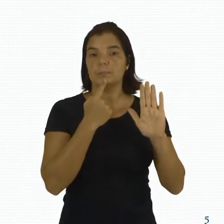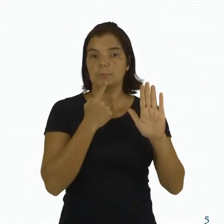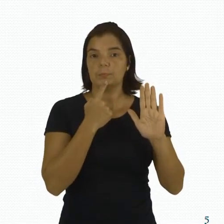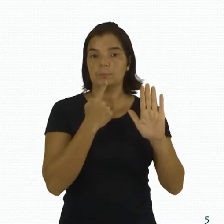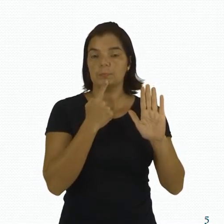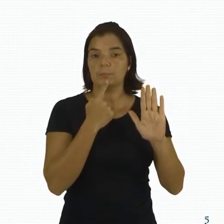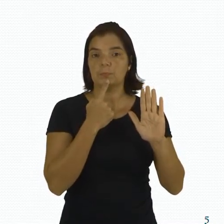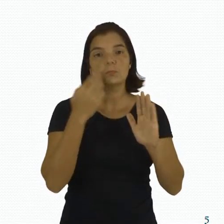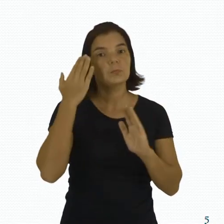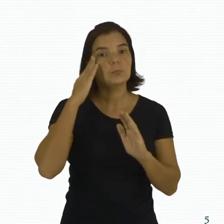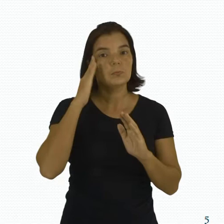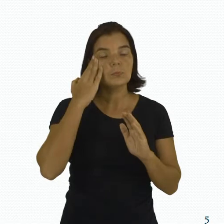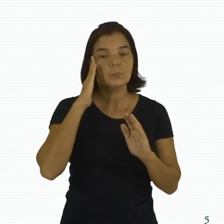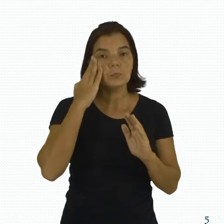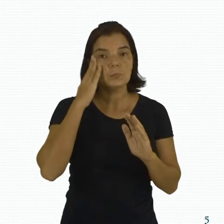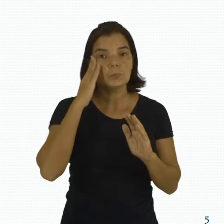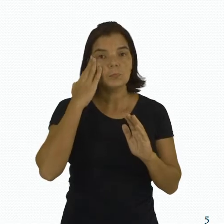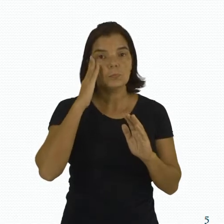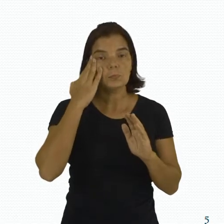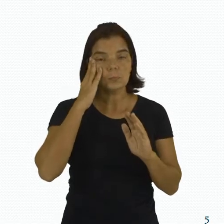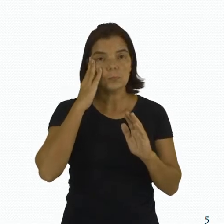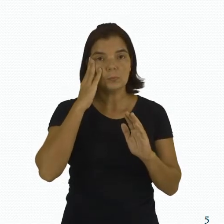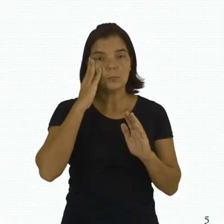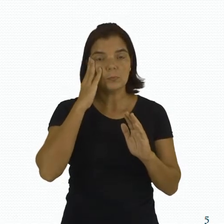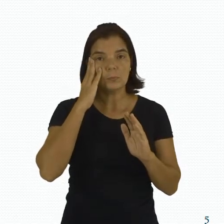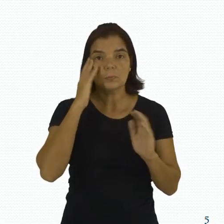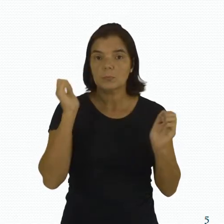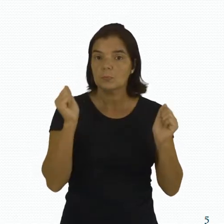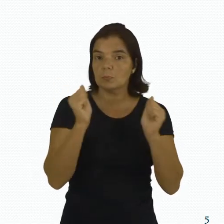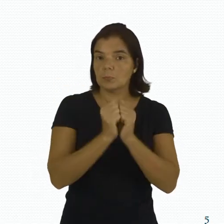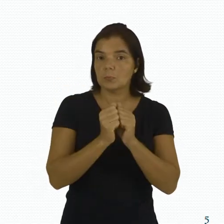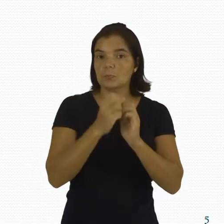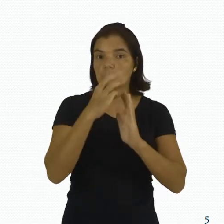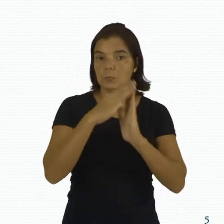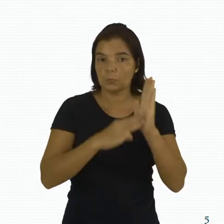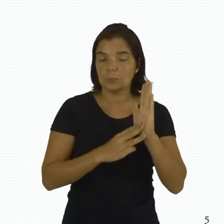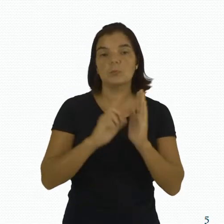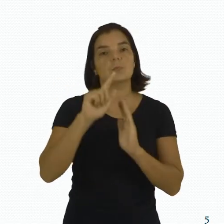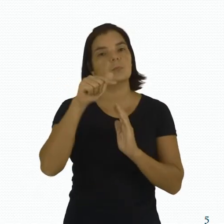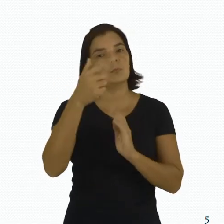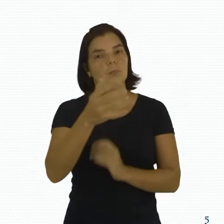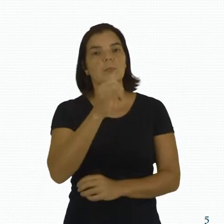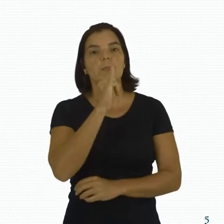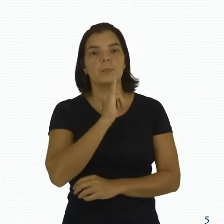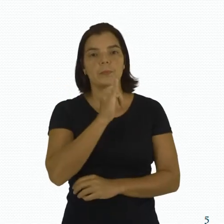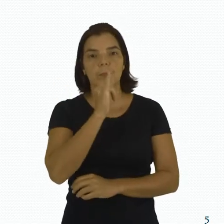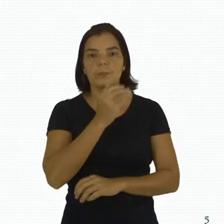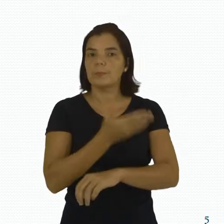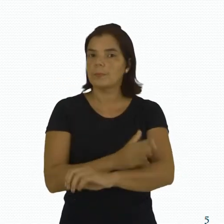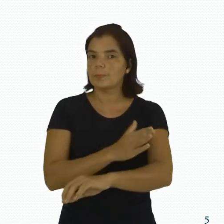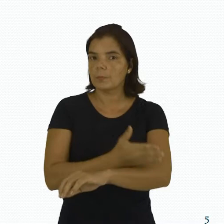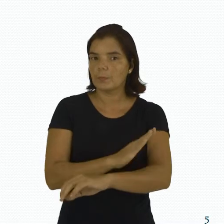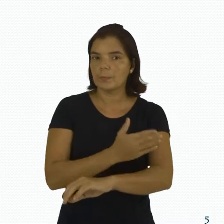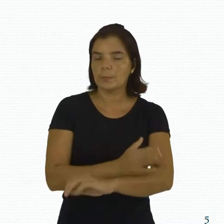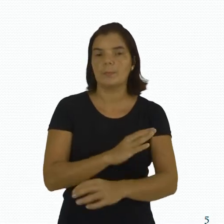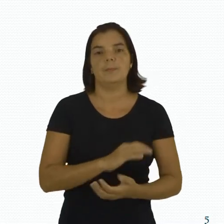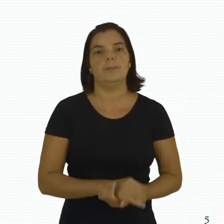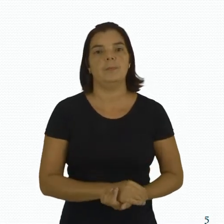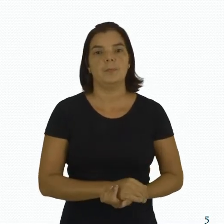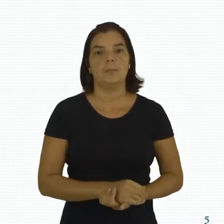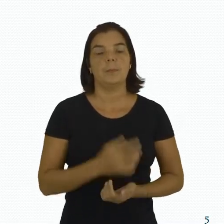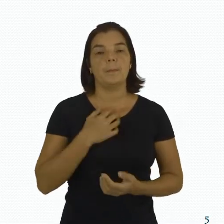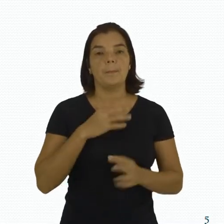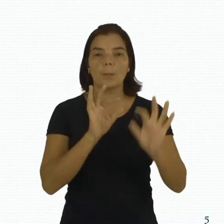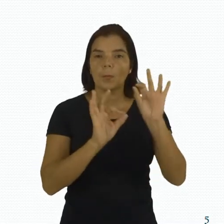eu quero que vocês compreendam bem aí as partes que compõem o método e depois a gente vai fazer um exemplo aí prático. Para